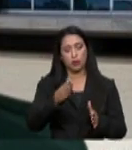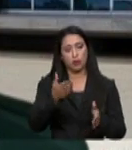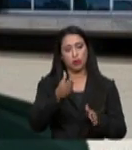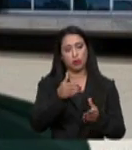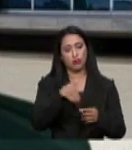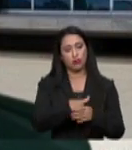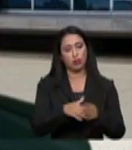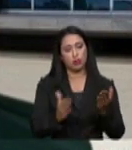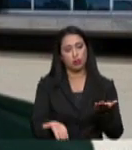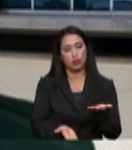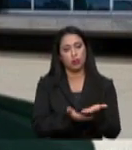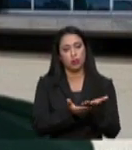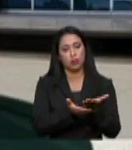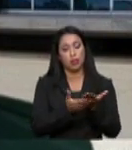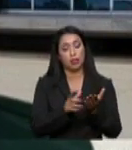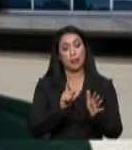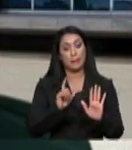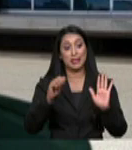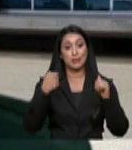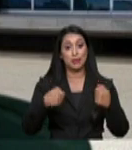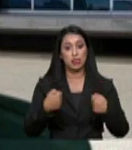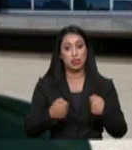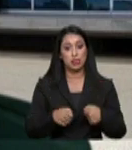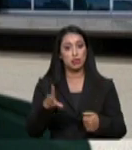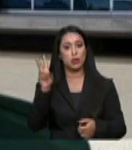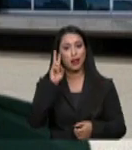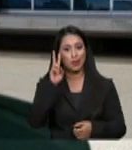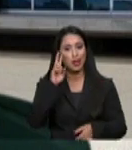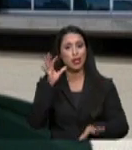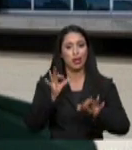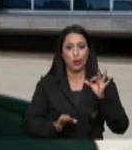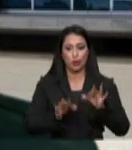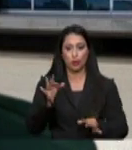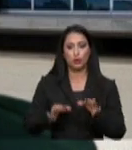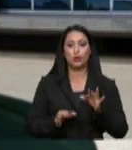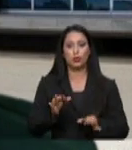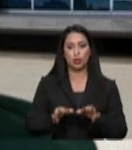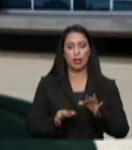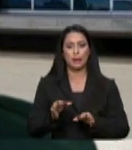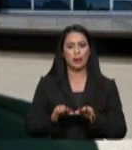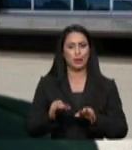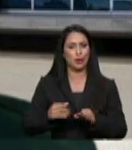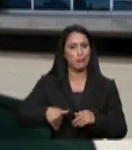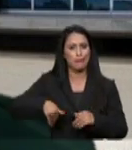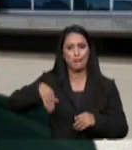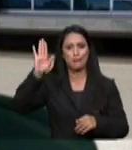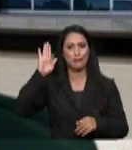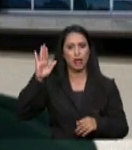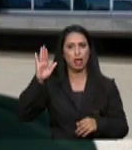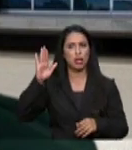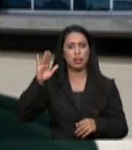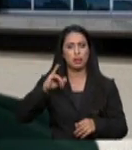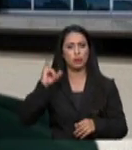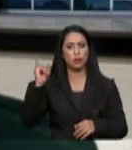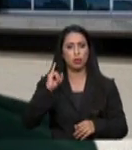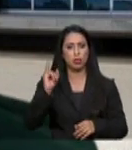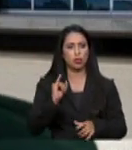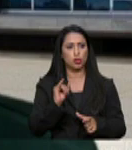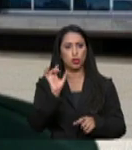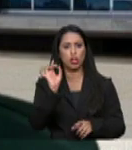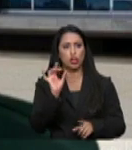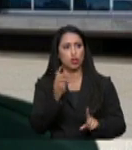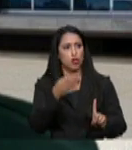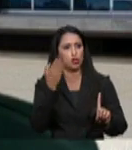mais era necessário carne branca que está um julgamento que é muito para além de um vou gamento de um